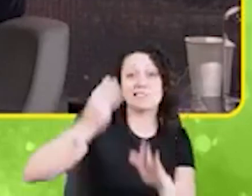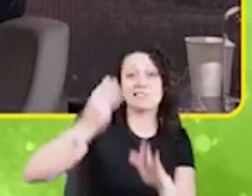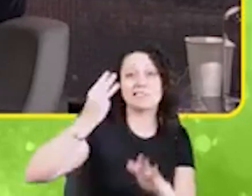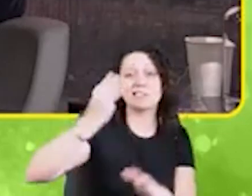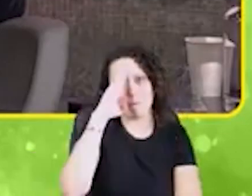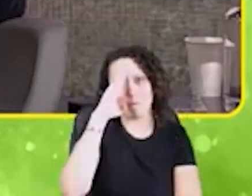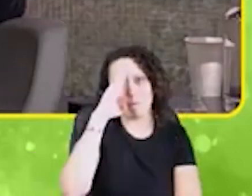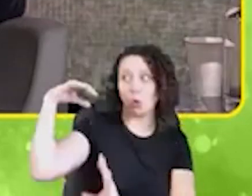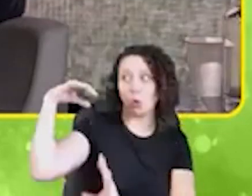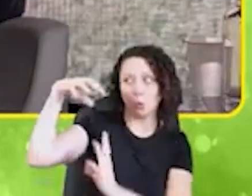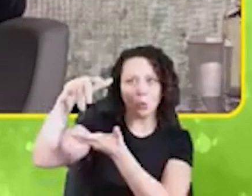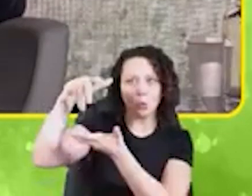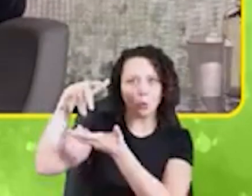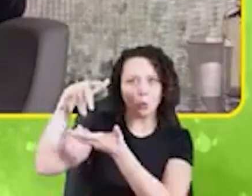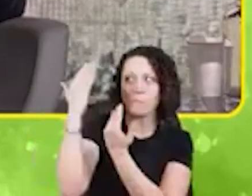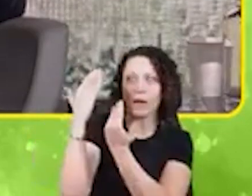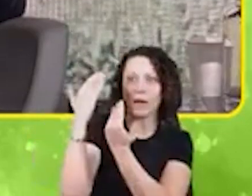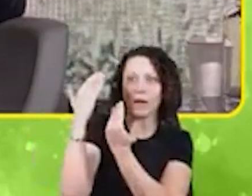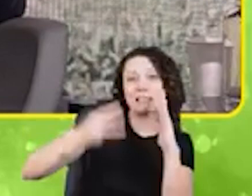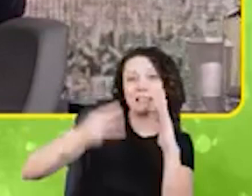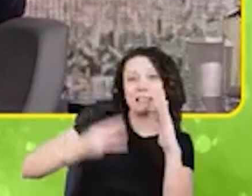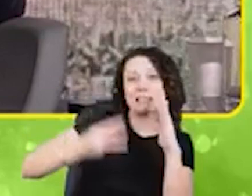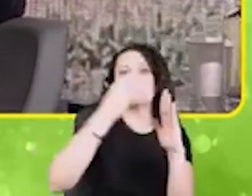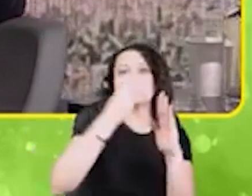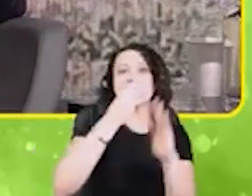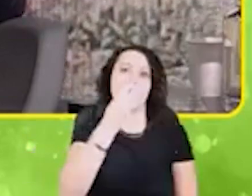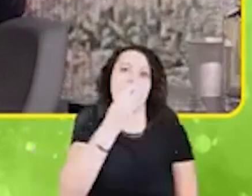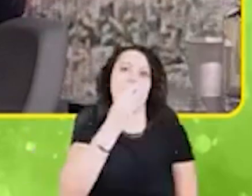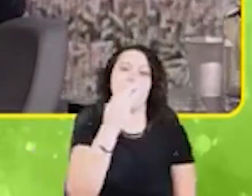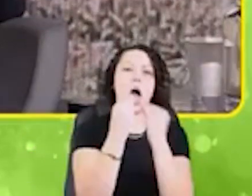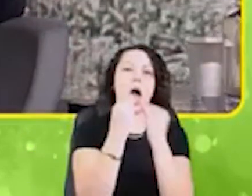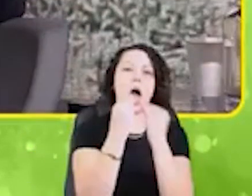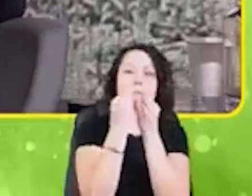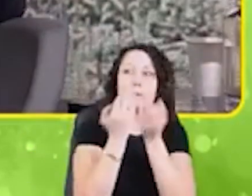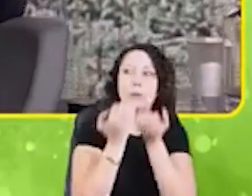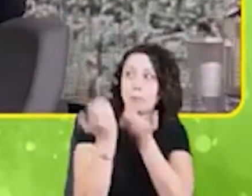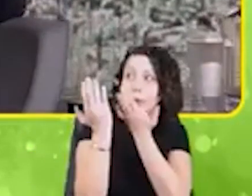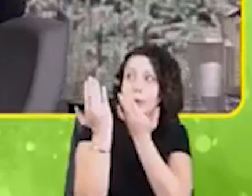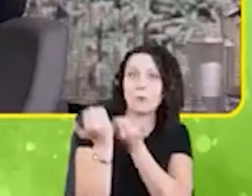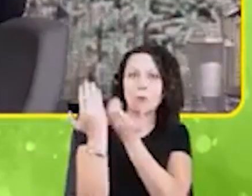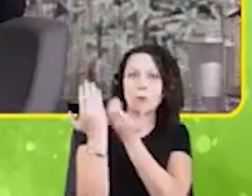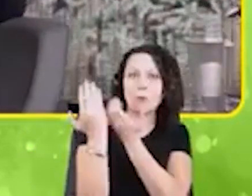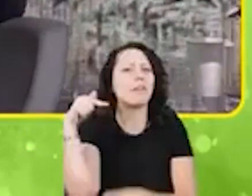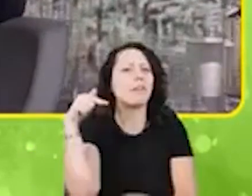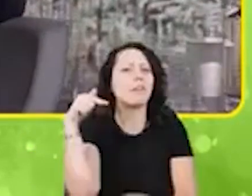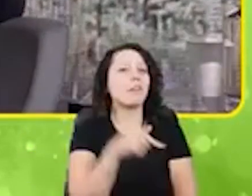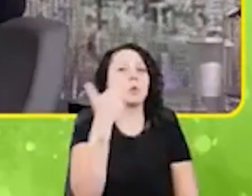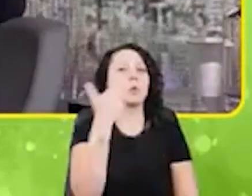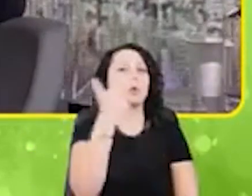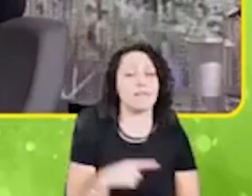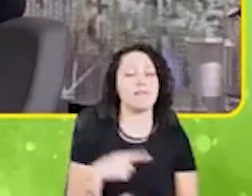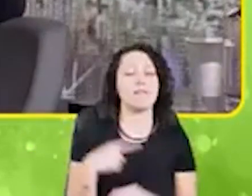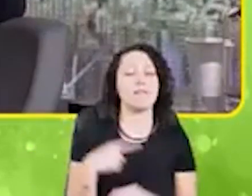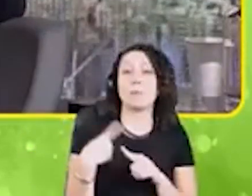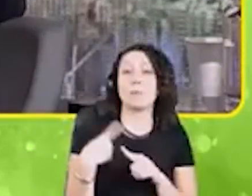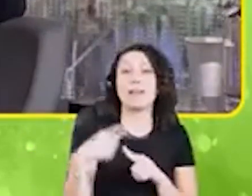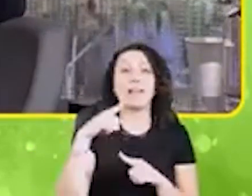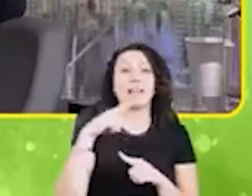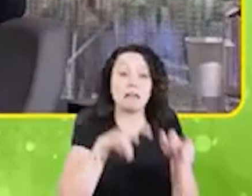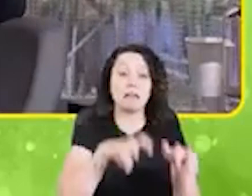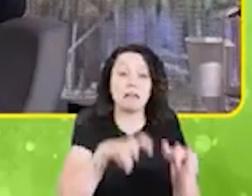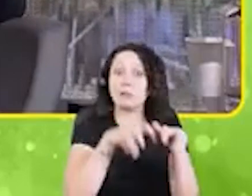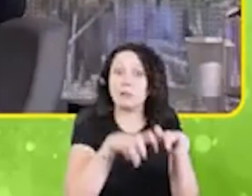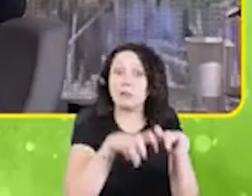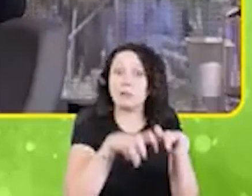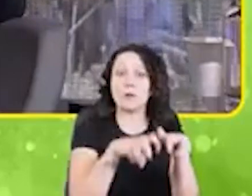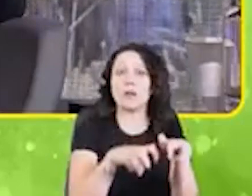nós temos um as características que outros países não tem um agricultura um clima que permite que o Brasil Produza duas até três safras por